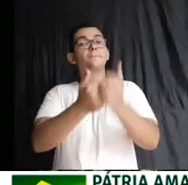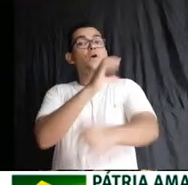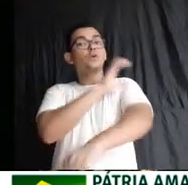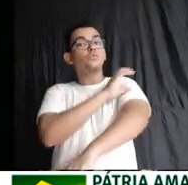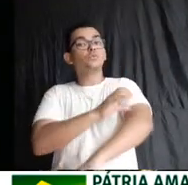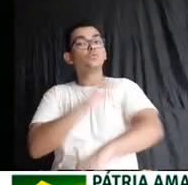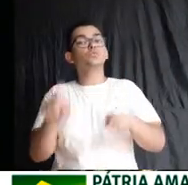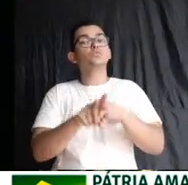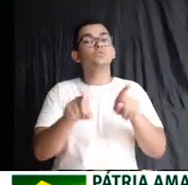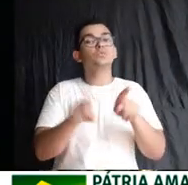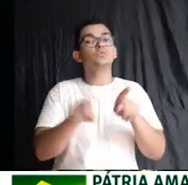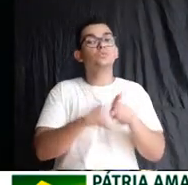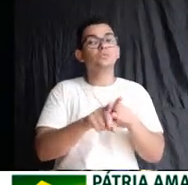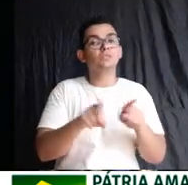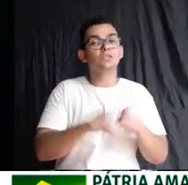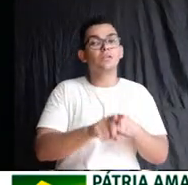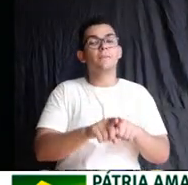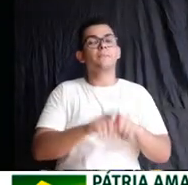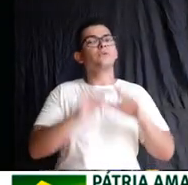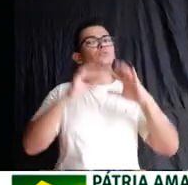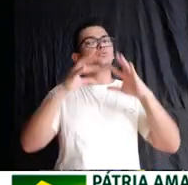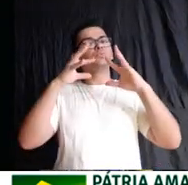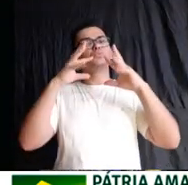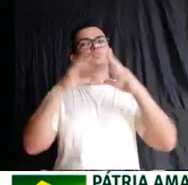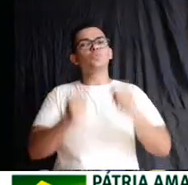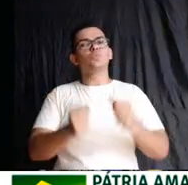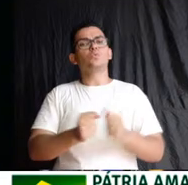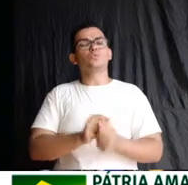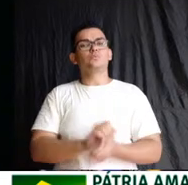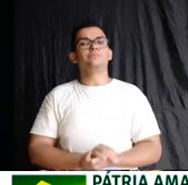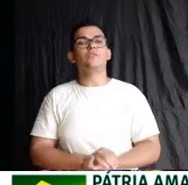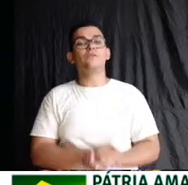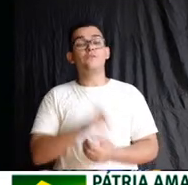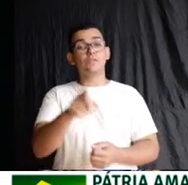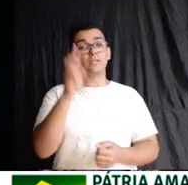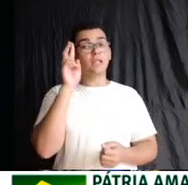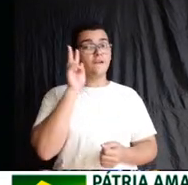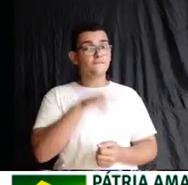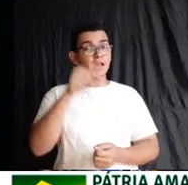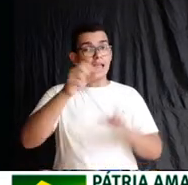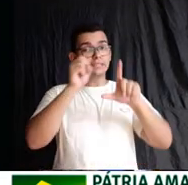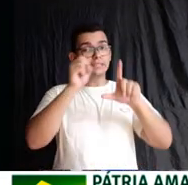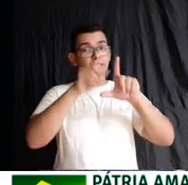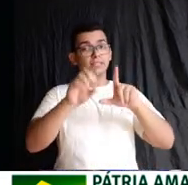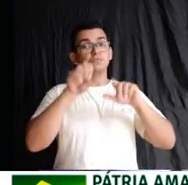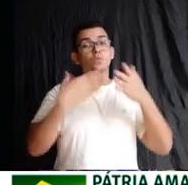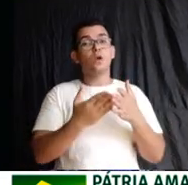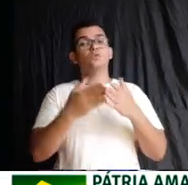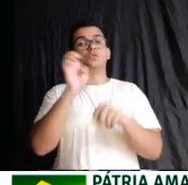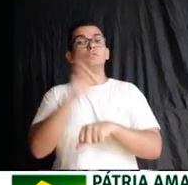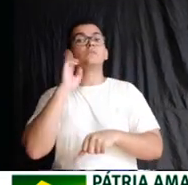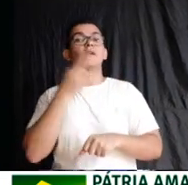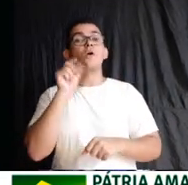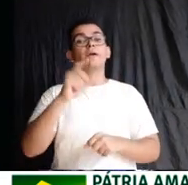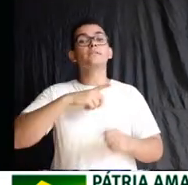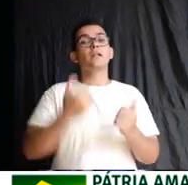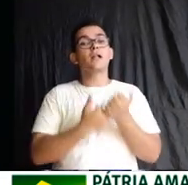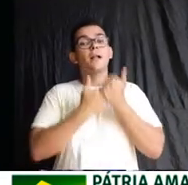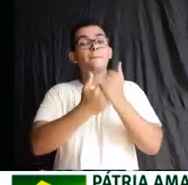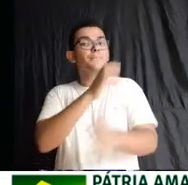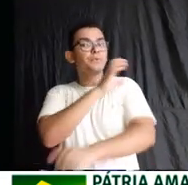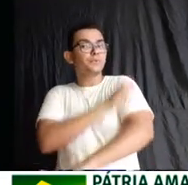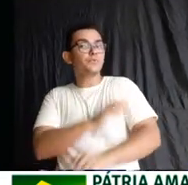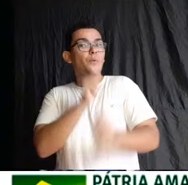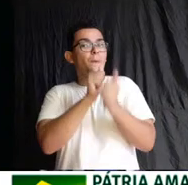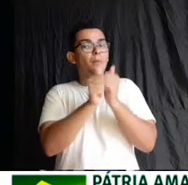Ji-Paraná, Rondônia. Agradecimento a Seja o Céu, Superintendência da Juventude, Cultura, Esporte e Lazer, Governo do